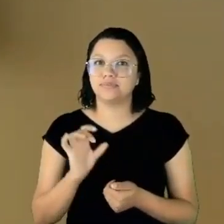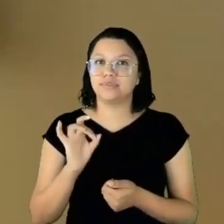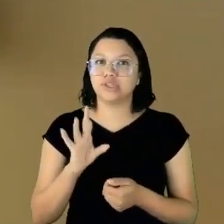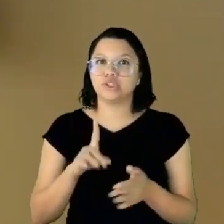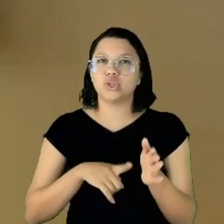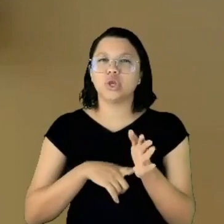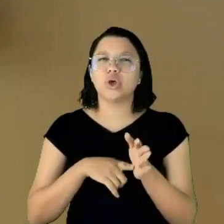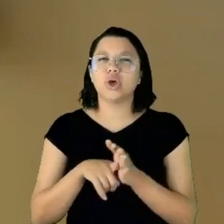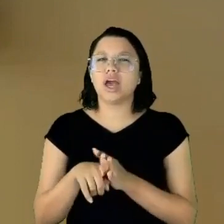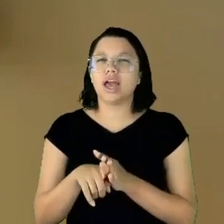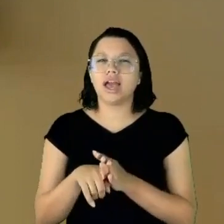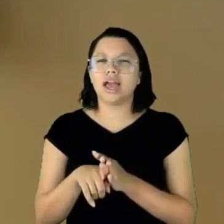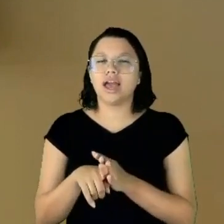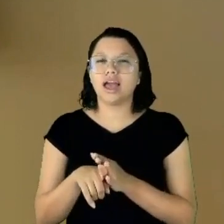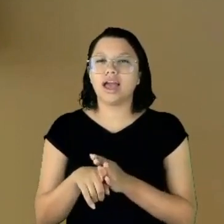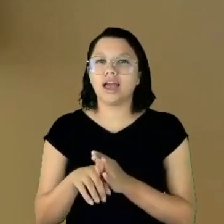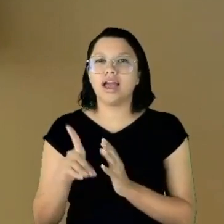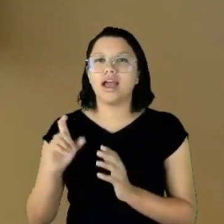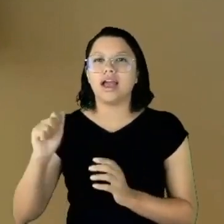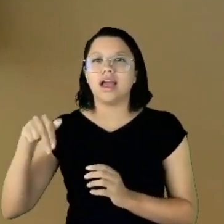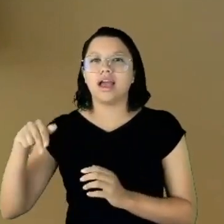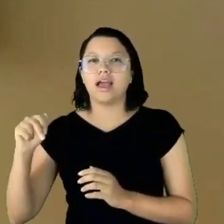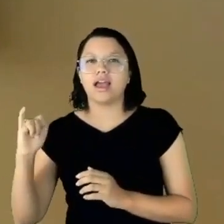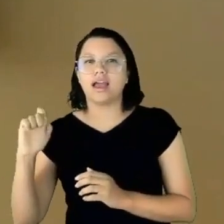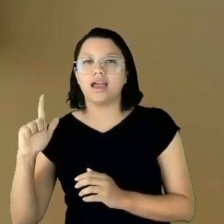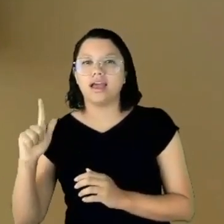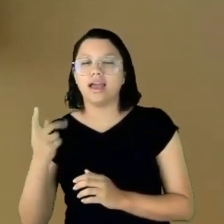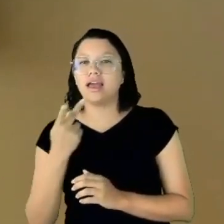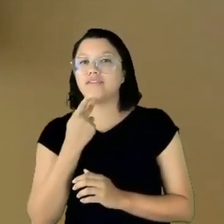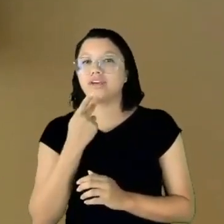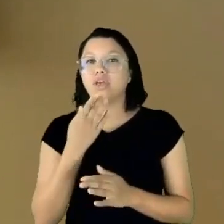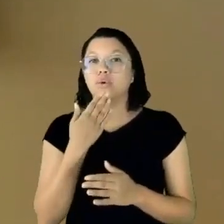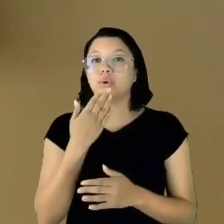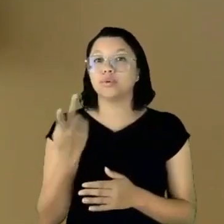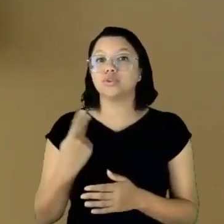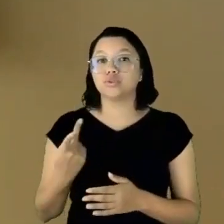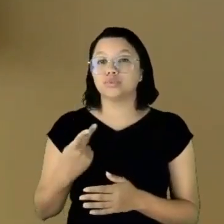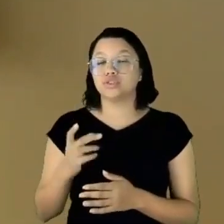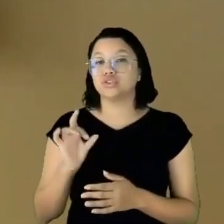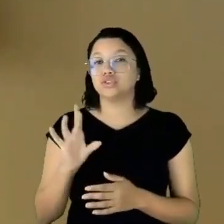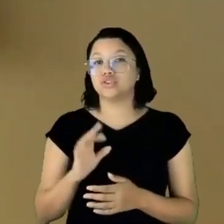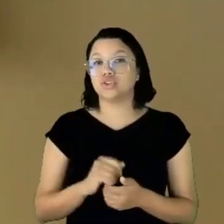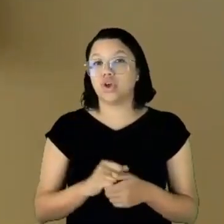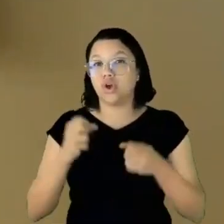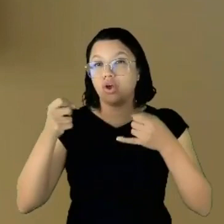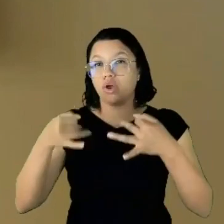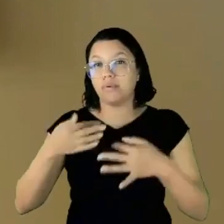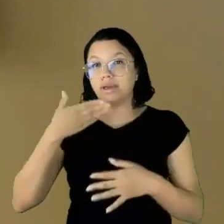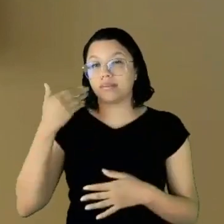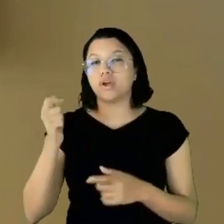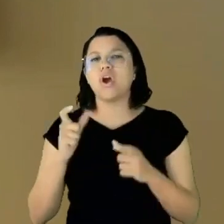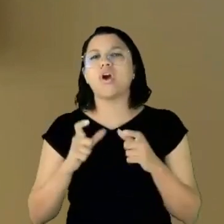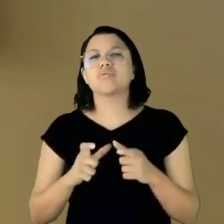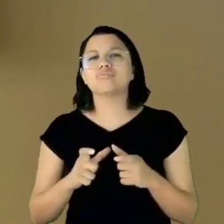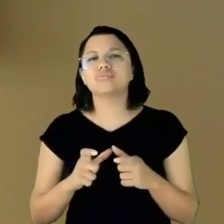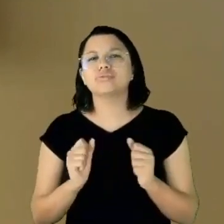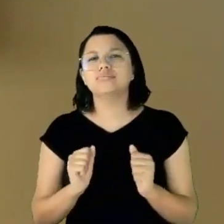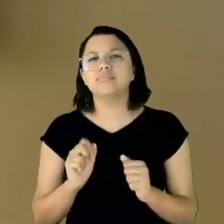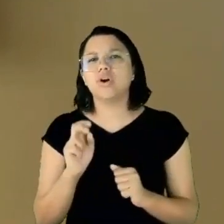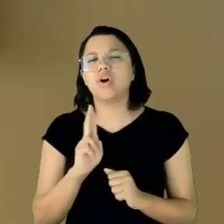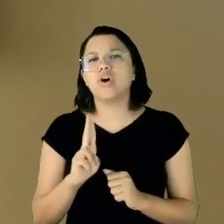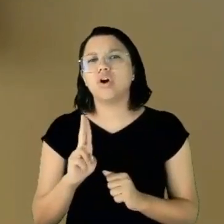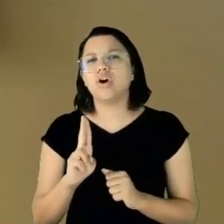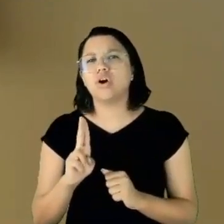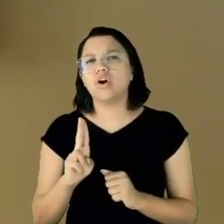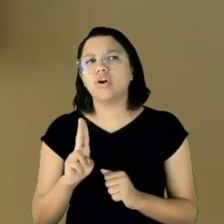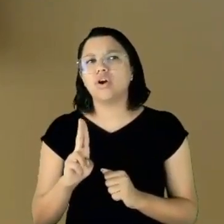só uma questão aqui que a Daniela de Almeida Basílio mencionou pediu para a gente só esclarecer melhor onde que